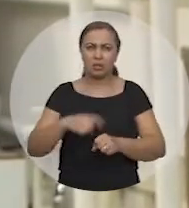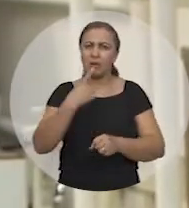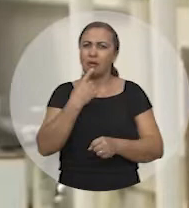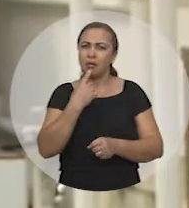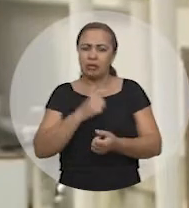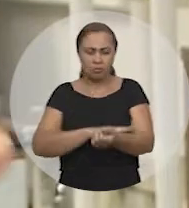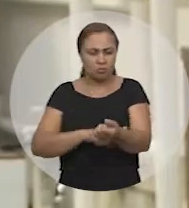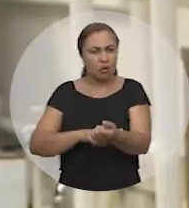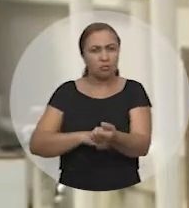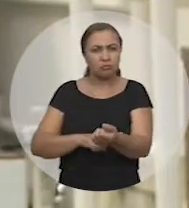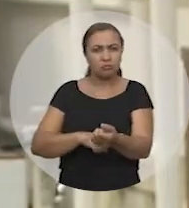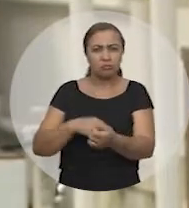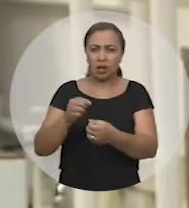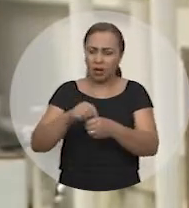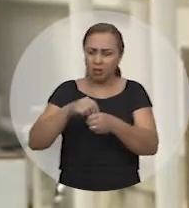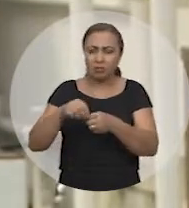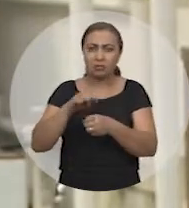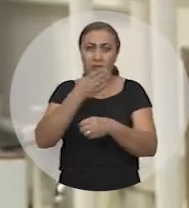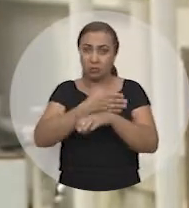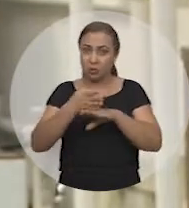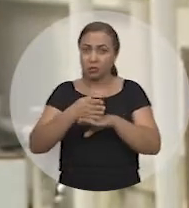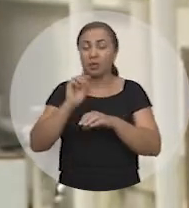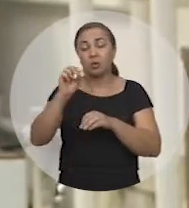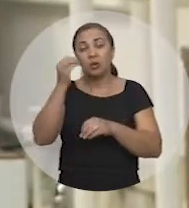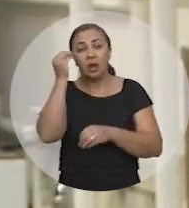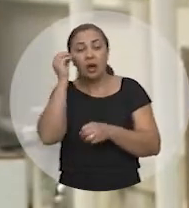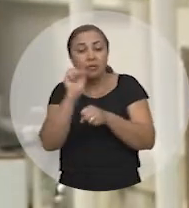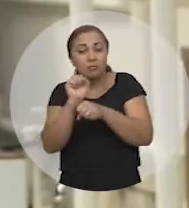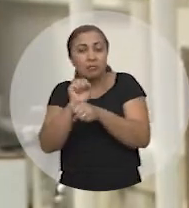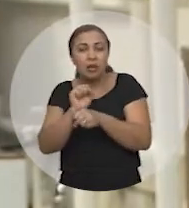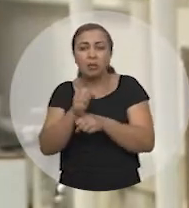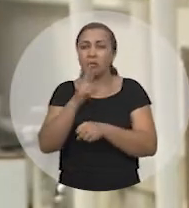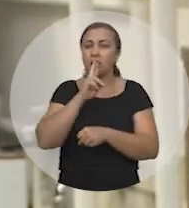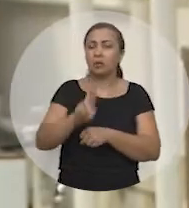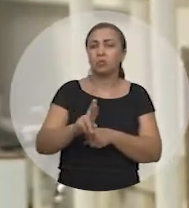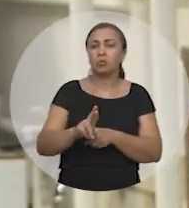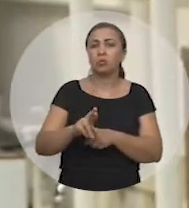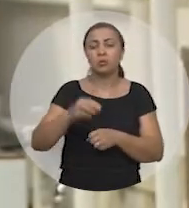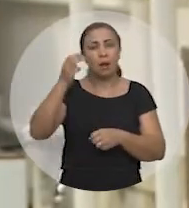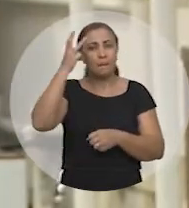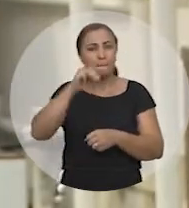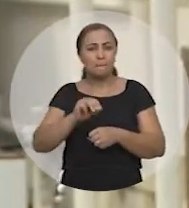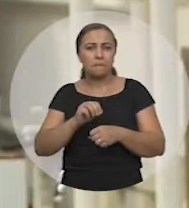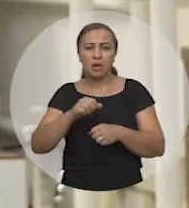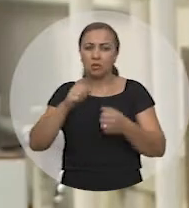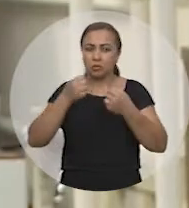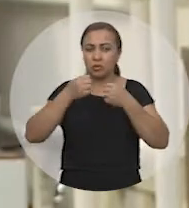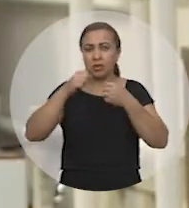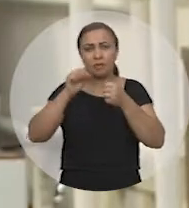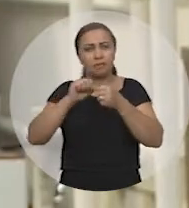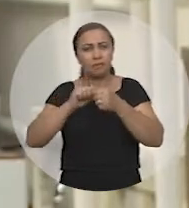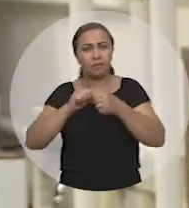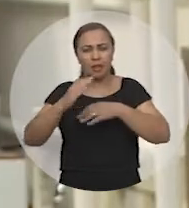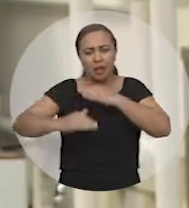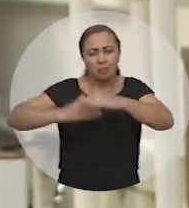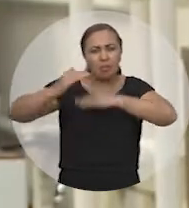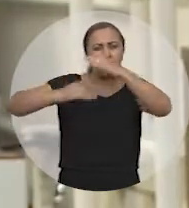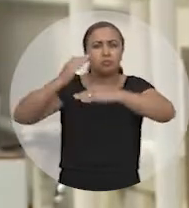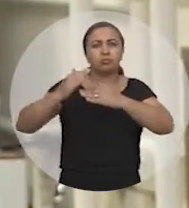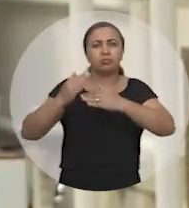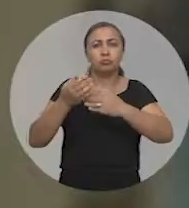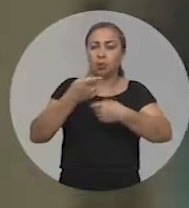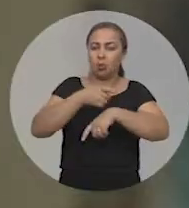sistema imunológico e é o que se espera é uma resposta imunológica do tempo moral ou seja é capaz de